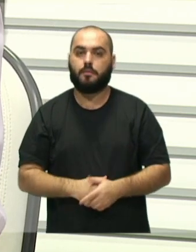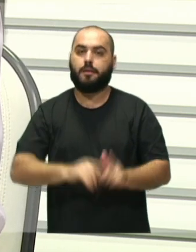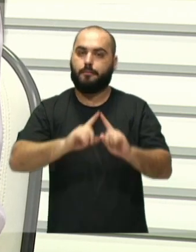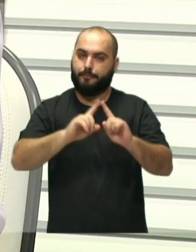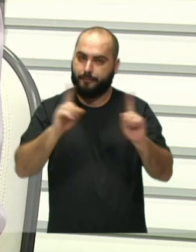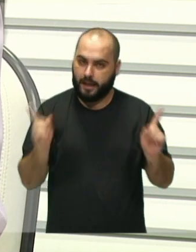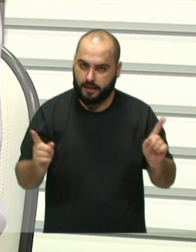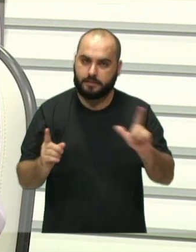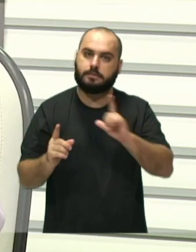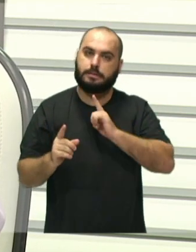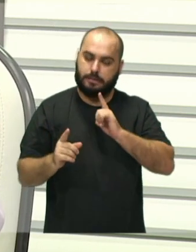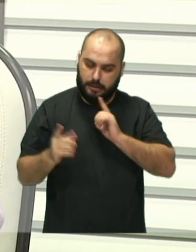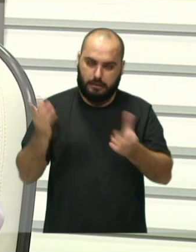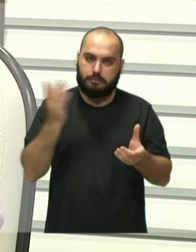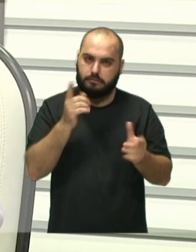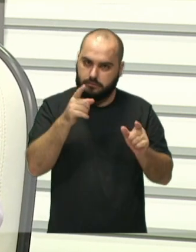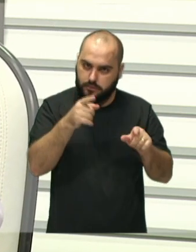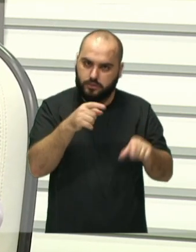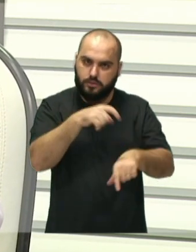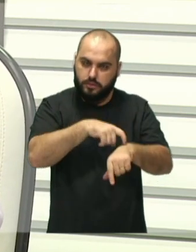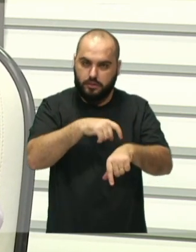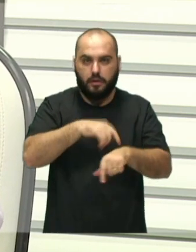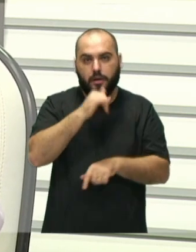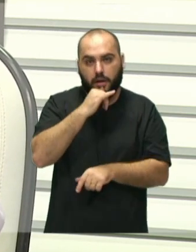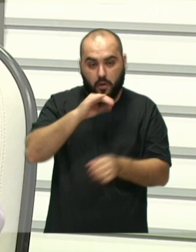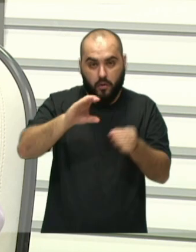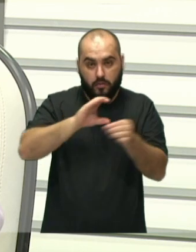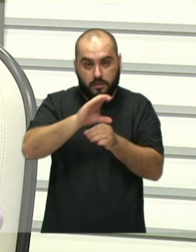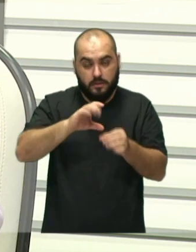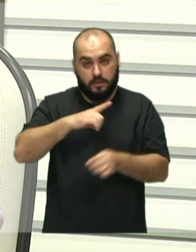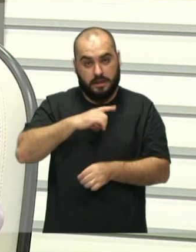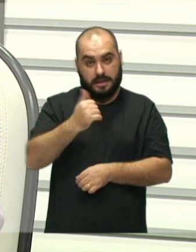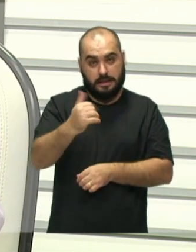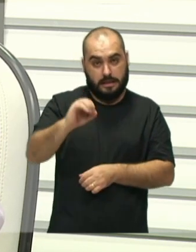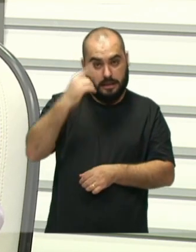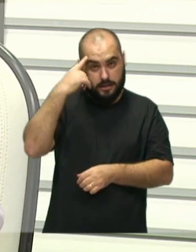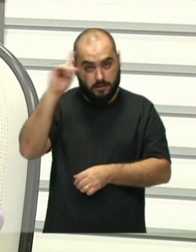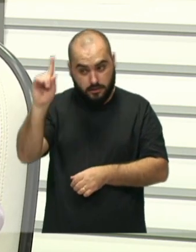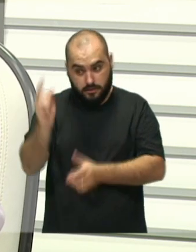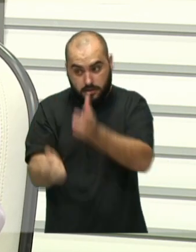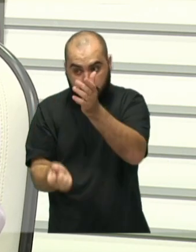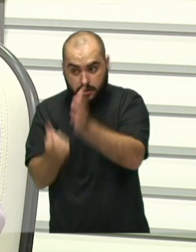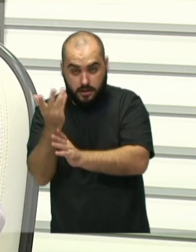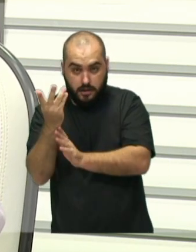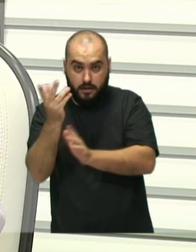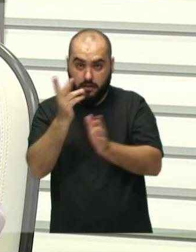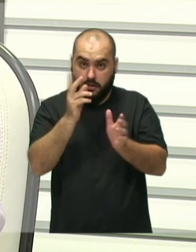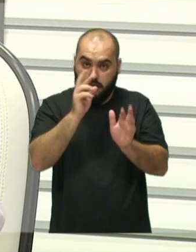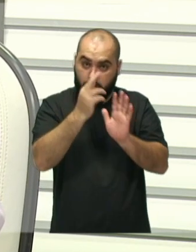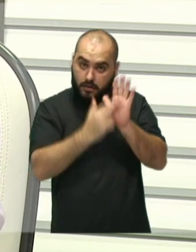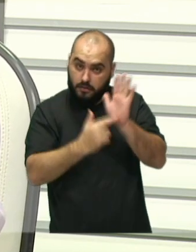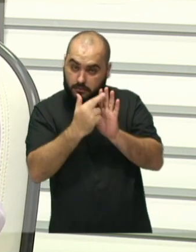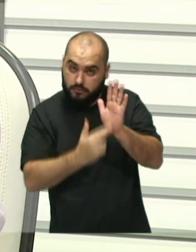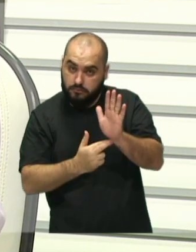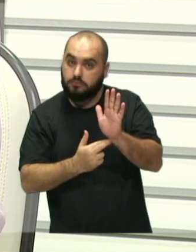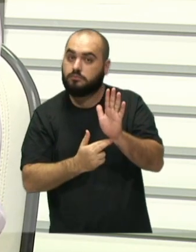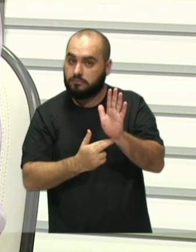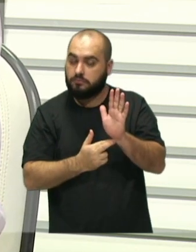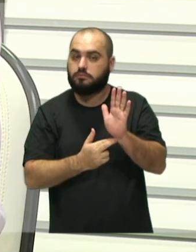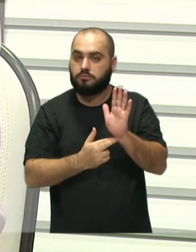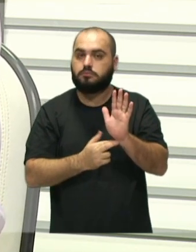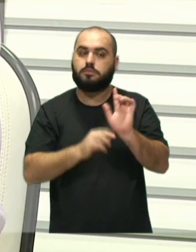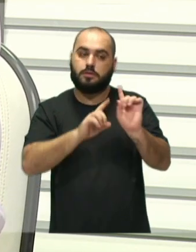também que tem prazos nessas condições tem 10 dias para usar as pareceres tantas contas for necessário passar o projeto